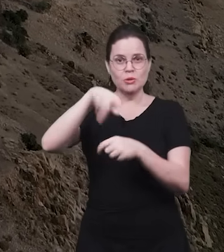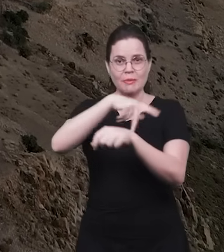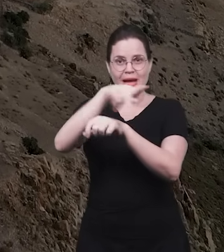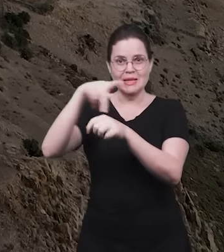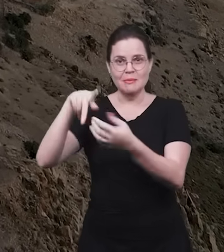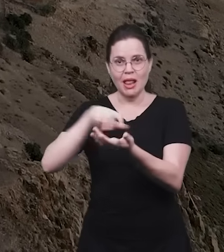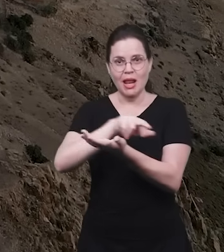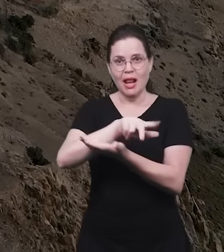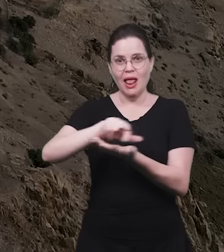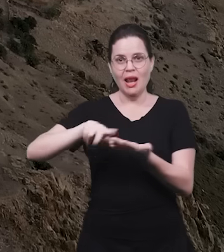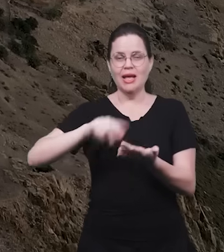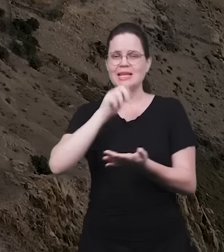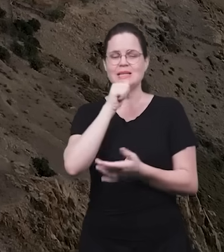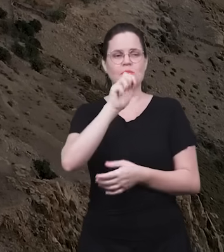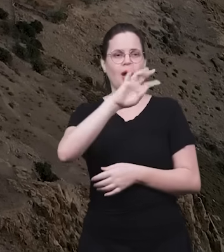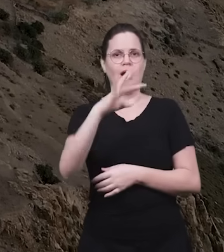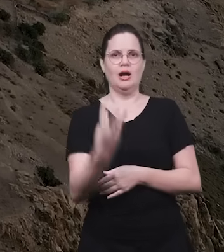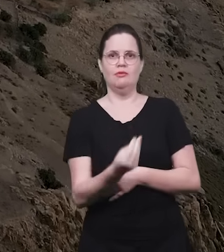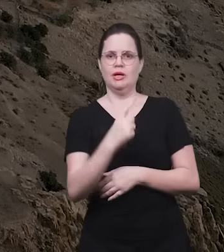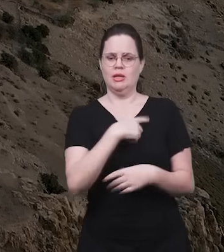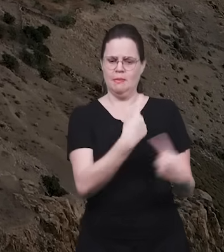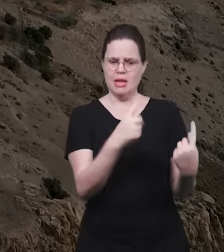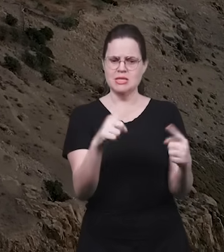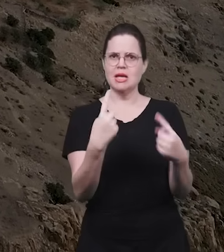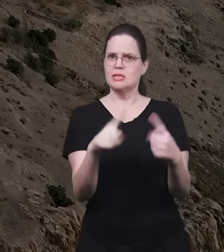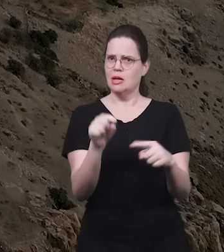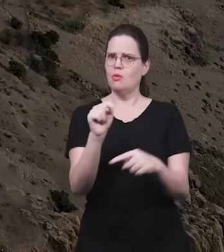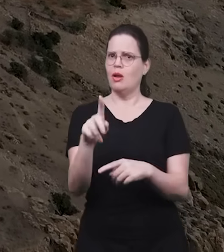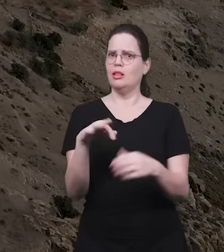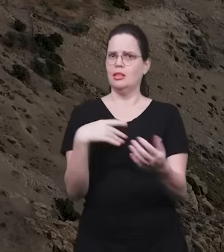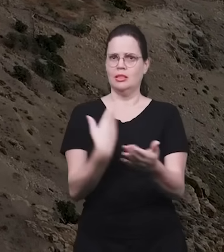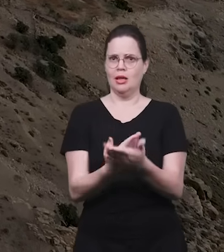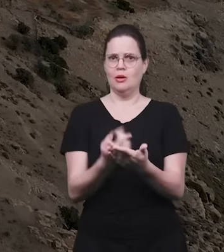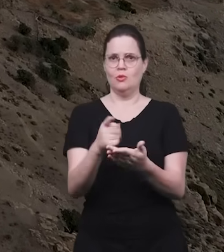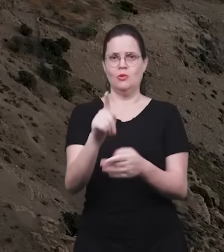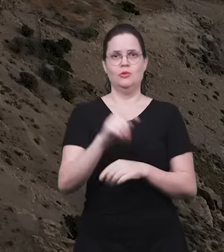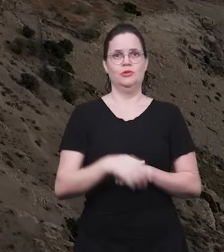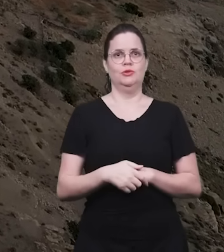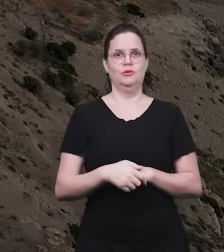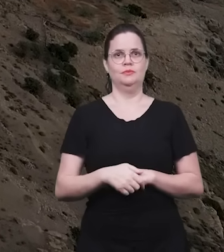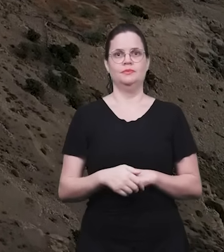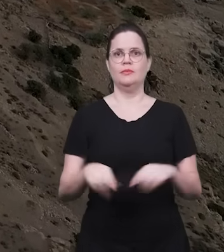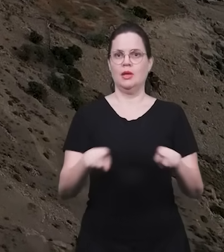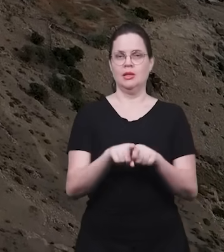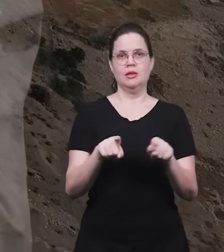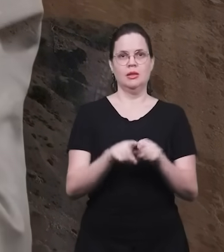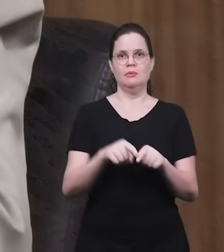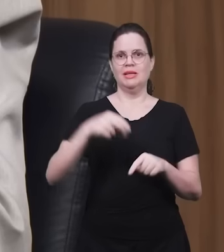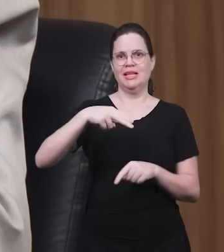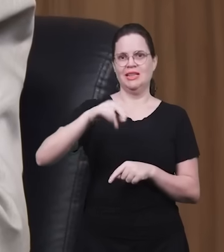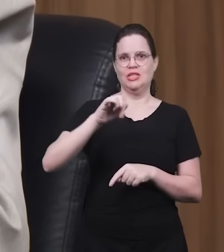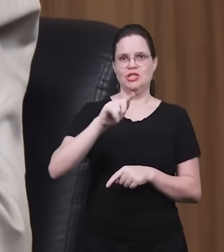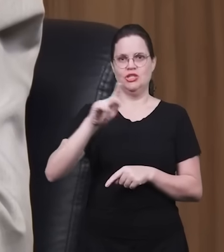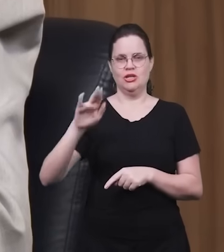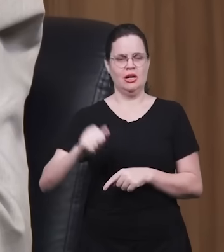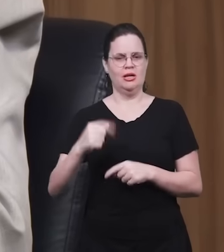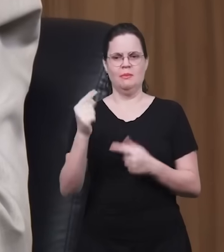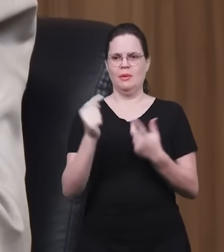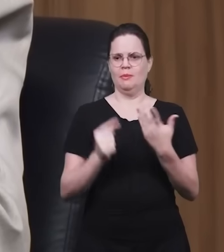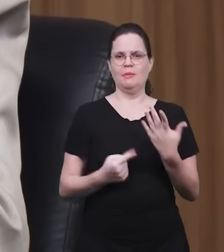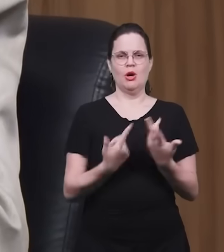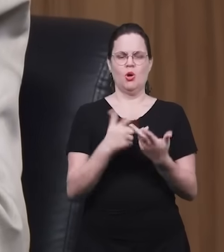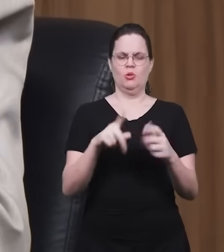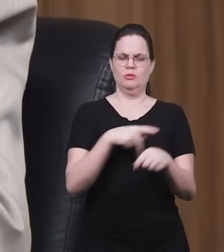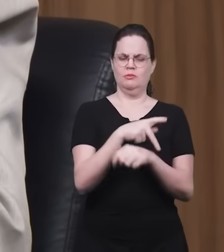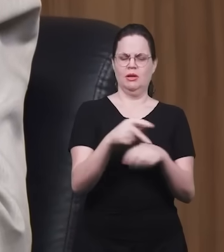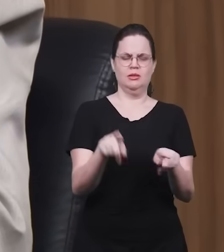em todas as regiões, na África, há uma perseguição muito grande, na Nigéria e outros países, o que